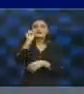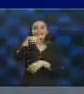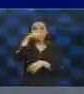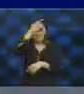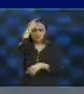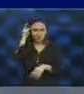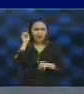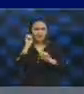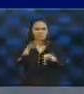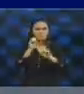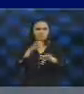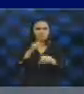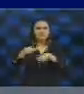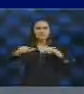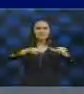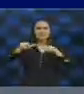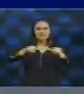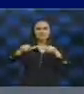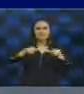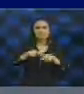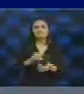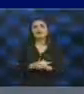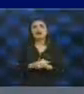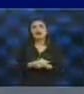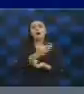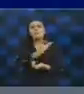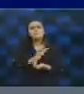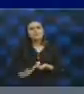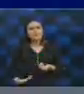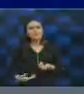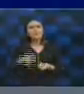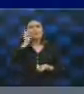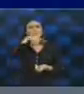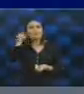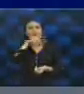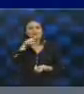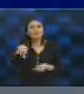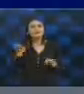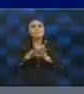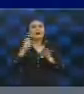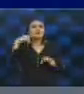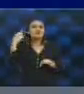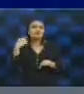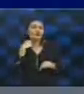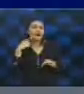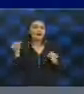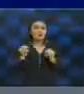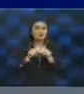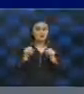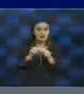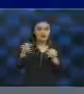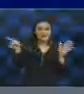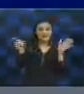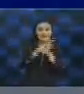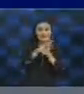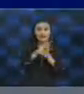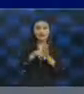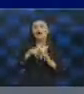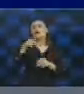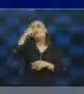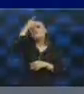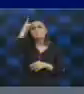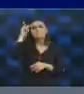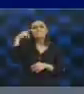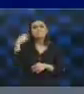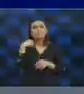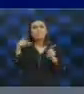do Brasil no plano de cargos e salários dos professores. Porque foi como advogado do Sindicato dos Trabalhadores em Educação que eu conquistei a